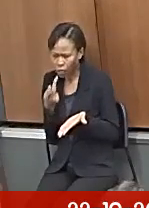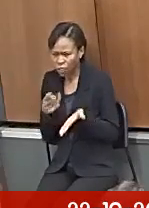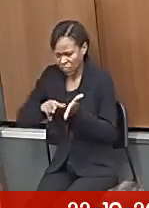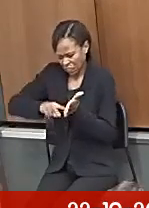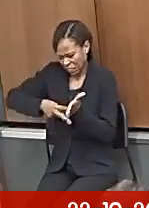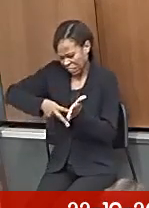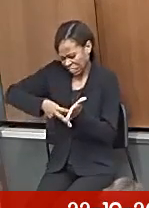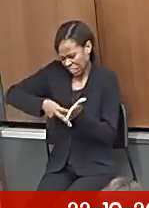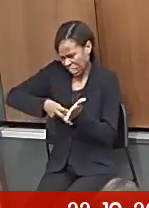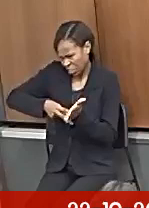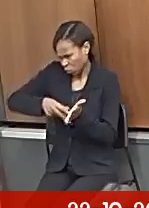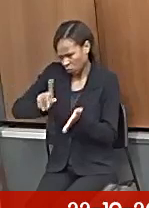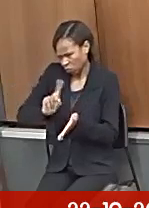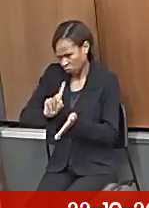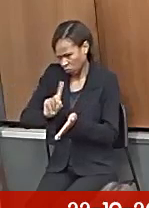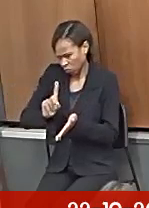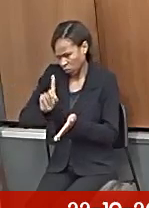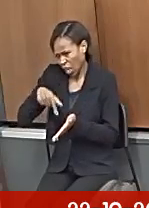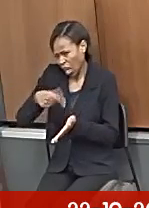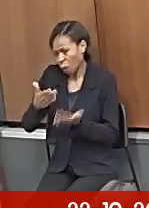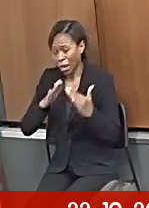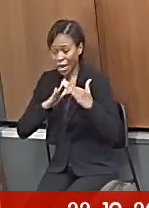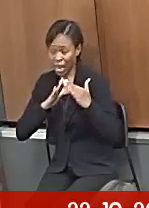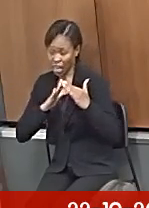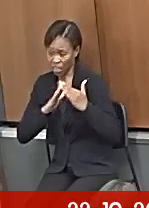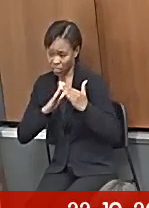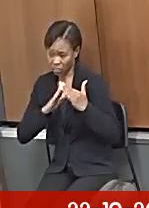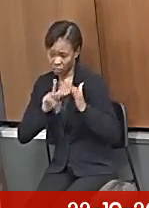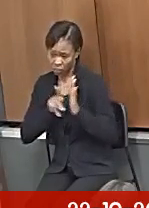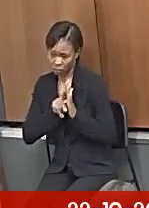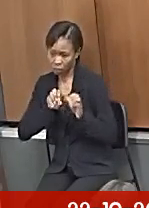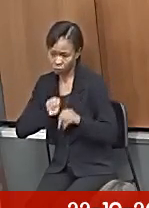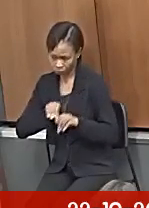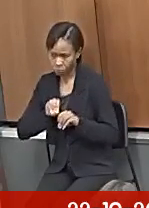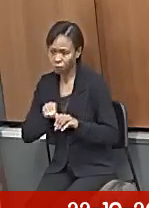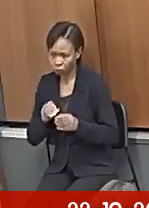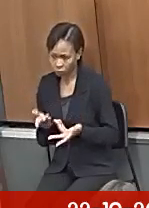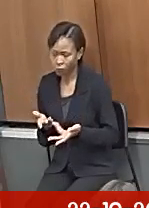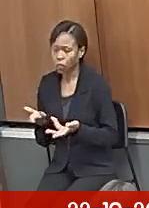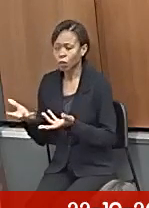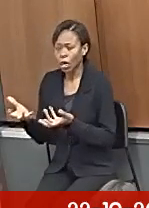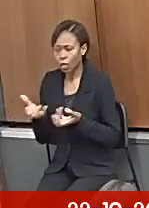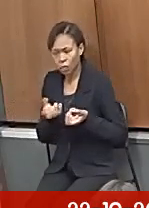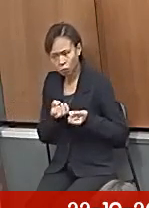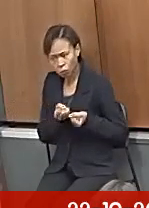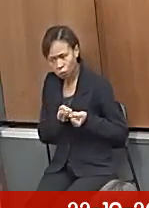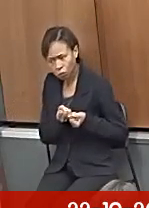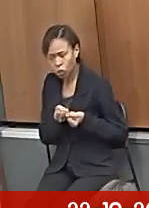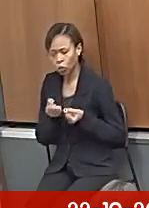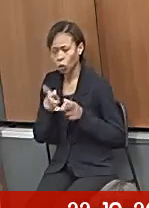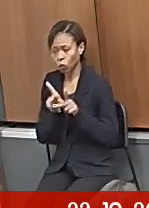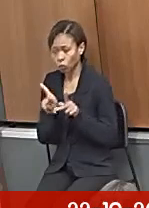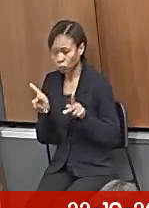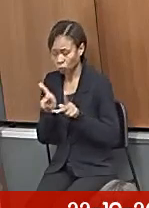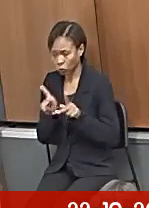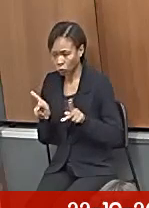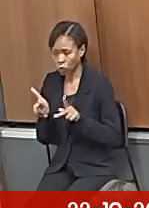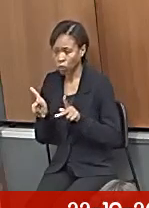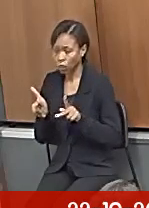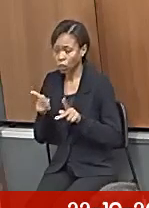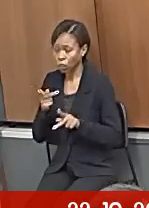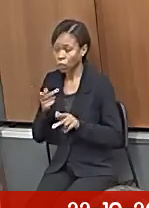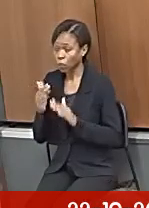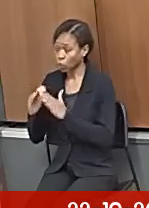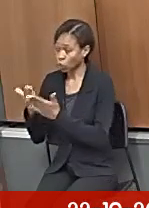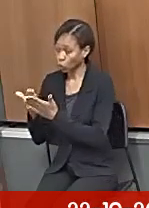sindicato, a gente sempre fala que lá é uma casa da educação. Nós temos recebido professores das escolas públicas